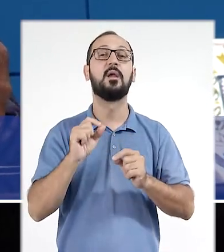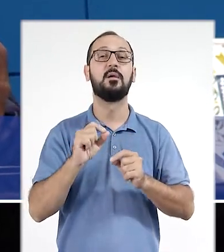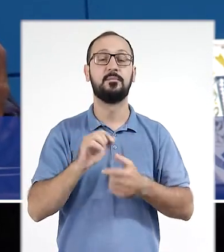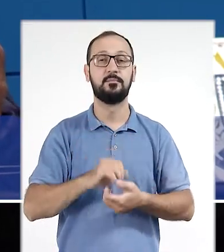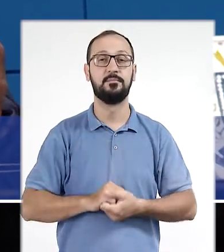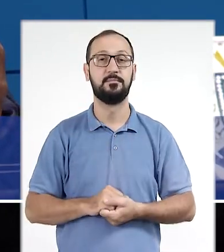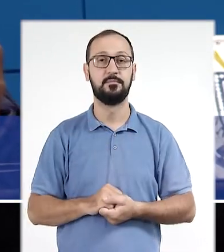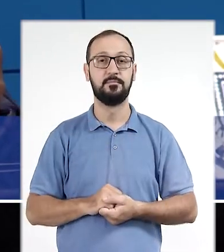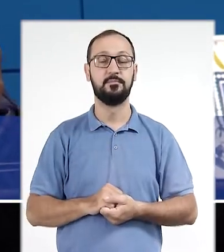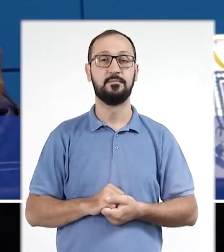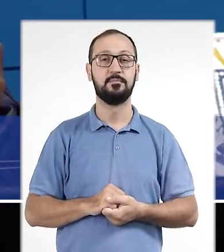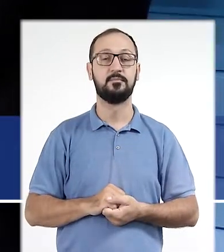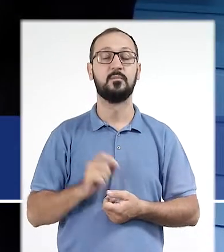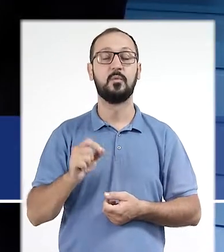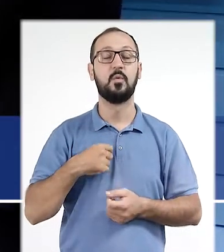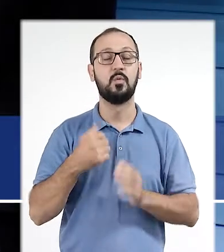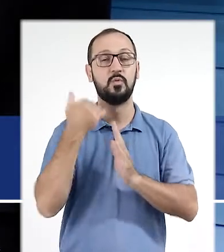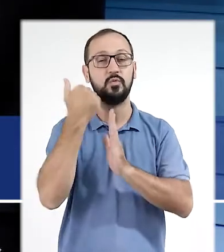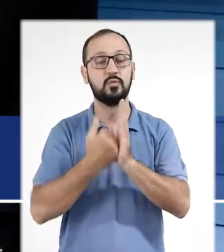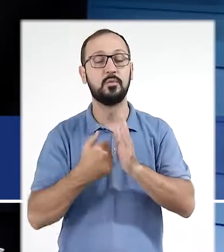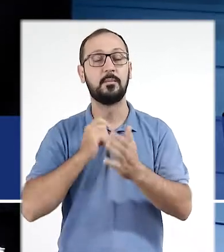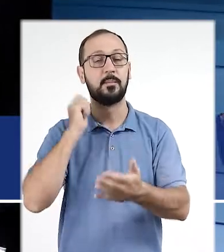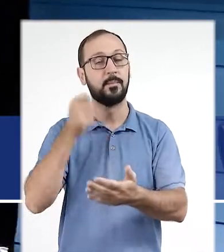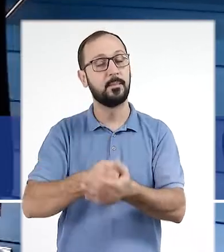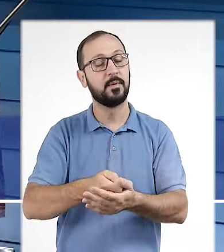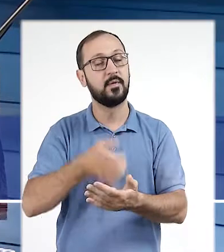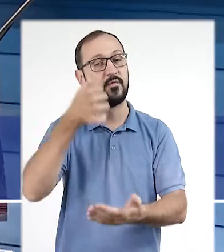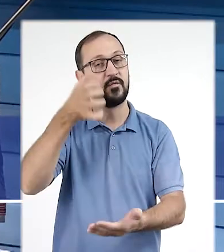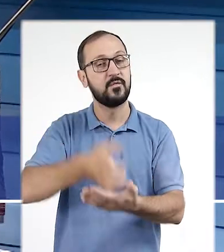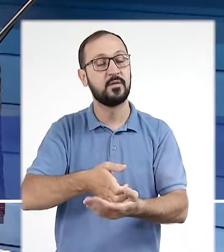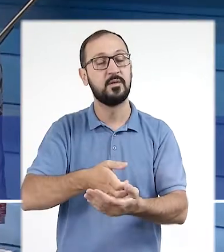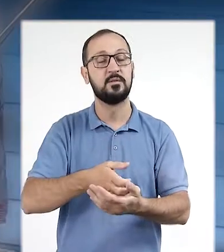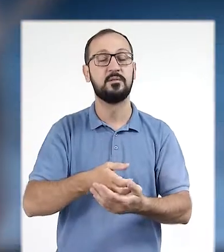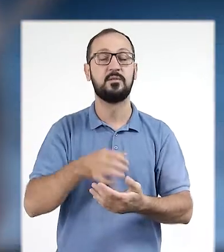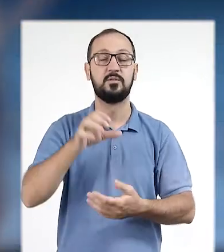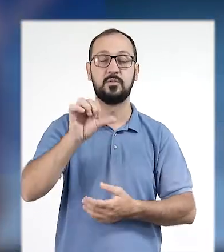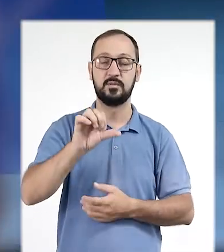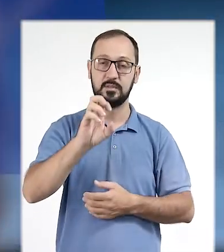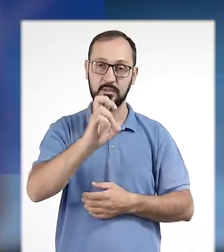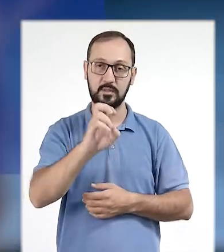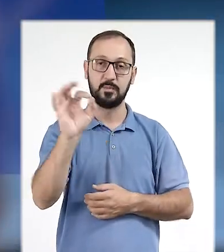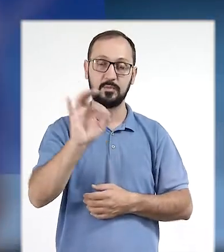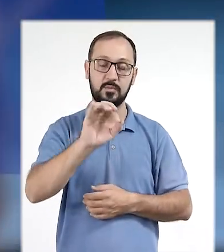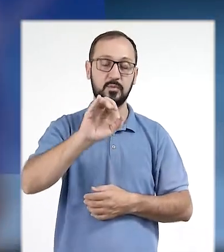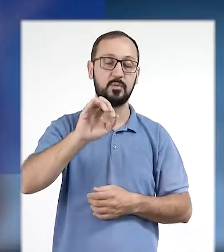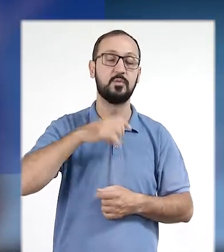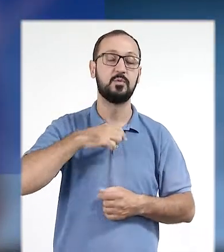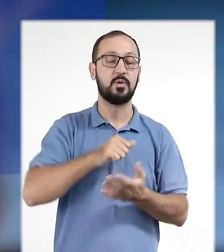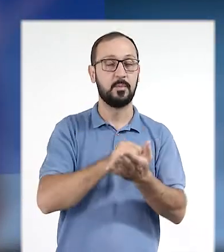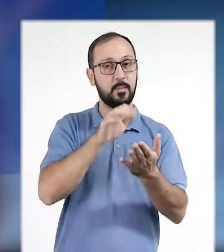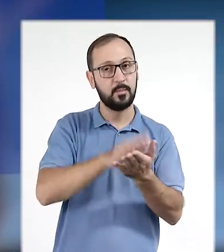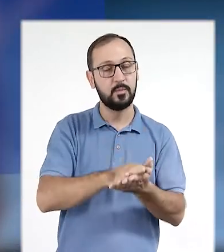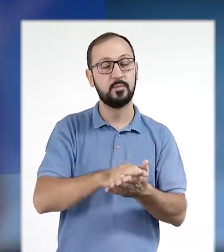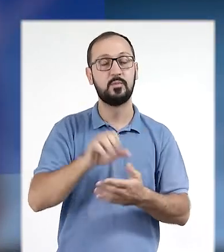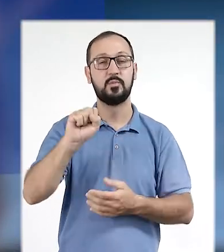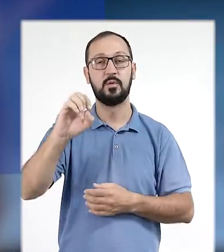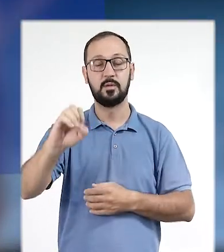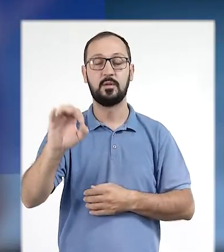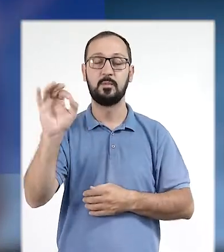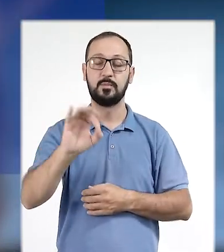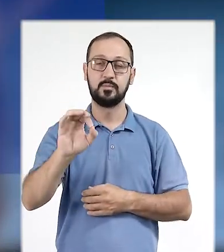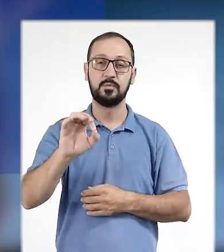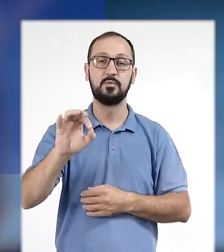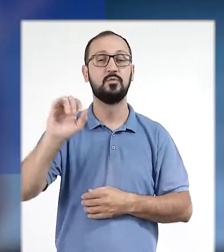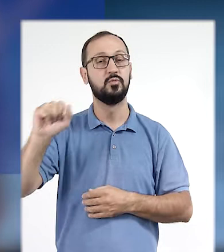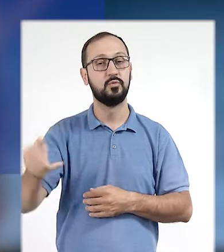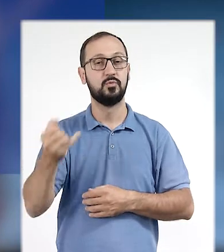de créditos do ICMS. Os descontos para o pagamento à vista são de 95% em multas e 80% nos juros. Já no